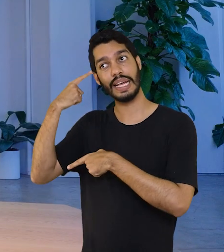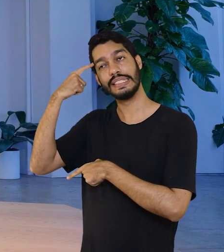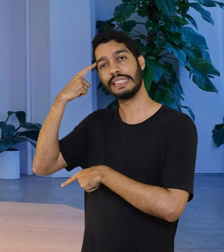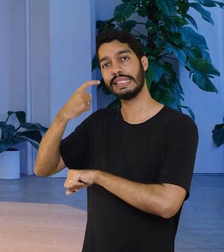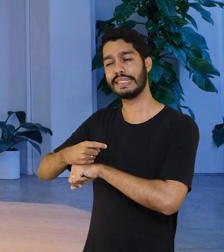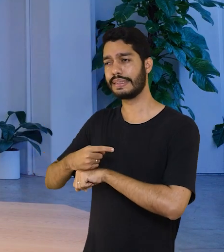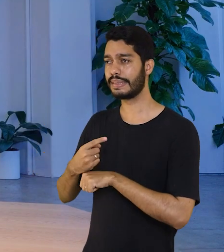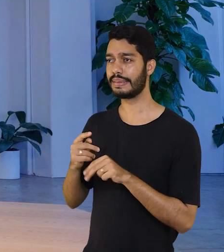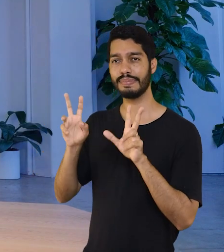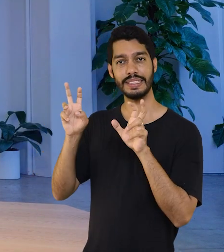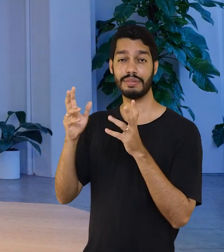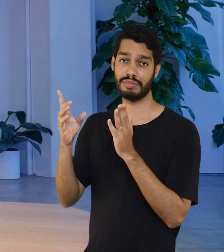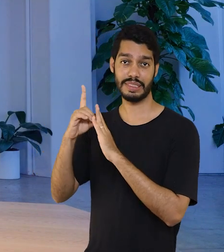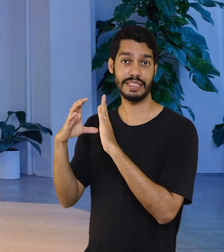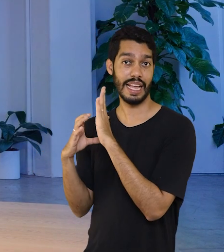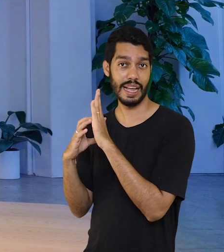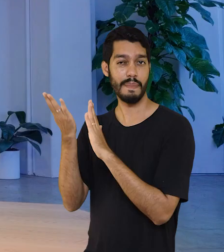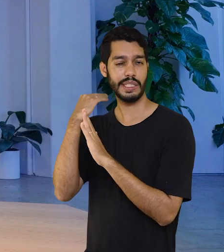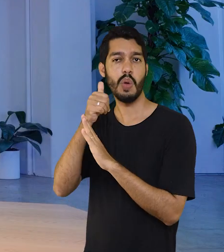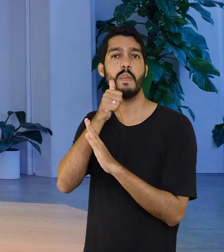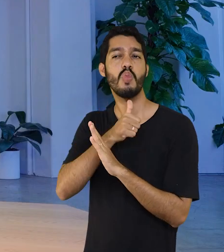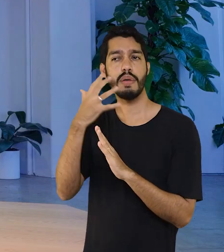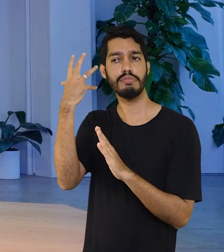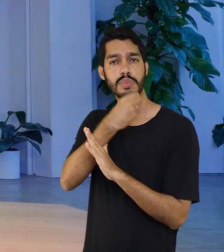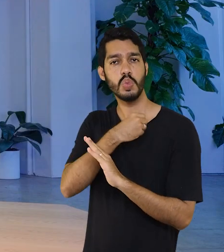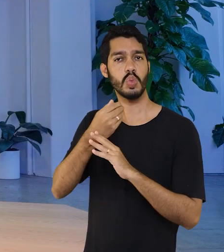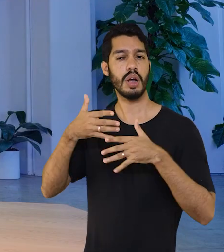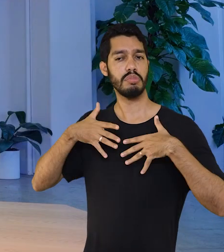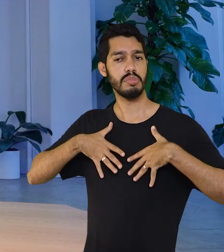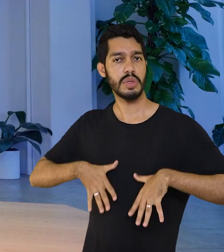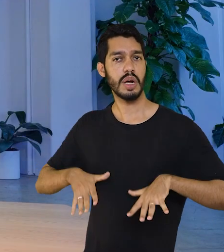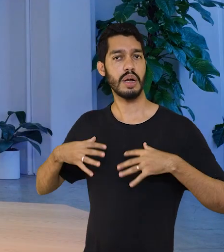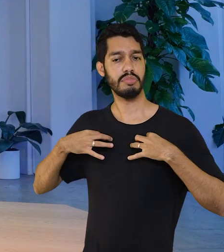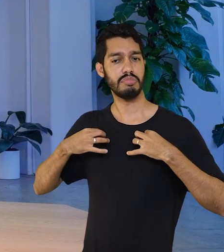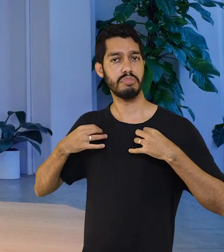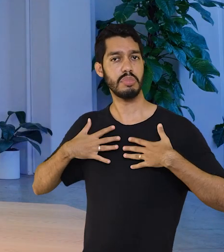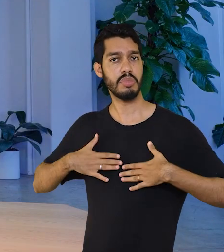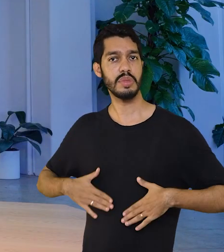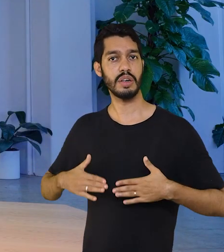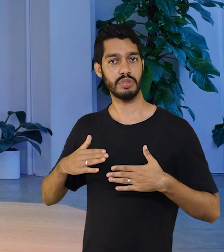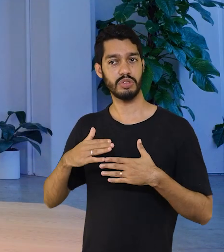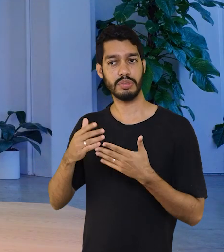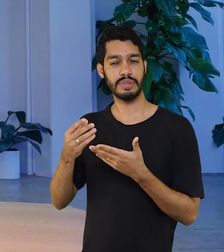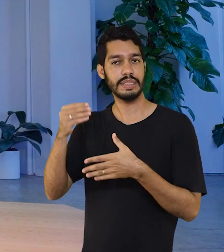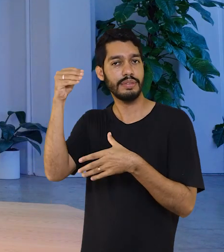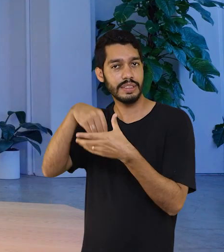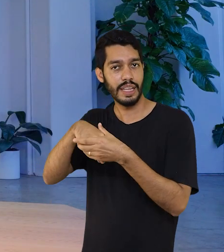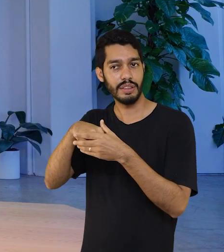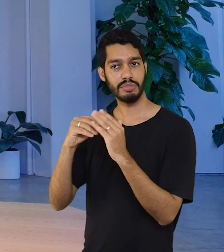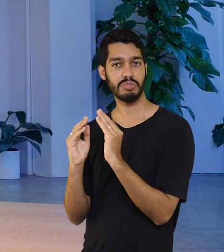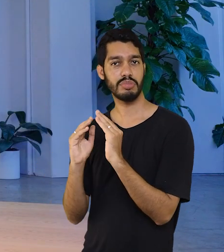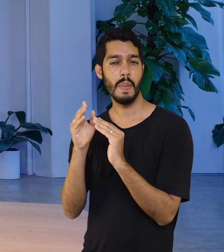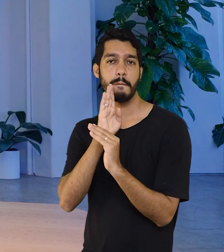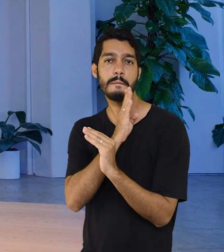assim, é duro a gente pensar, mas era a realidade, gente. Década de 20, assim, uma mulher bem vestida, linda, sozinha, num bar,